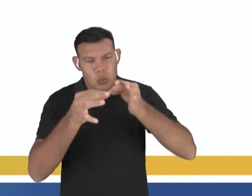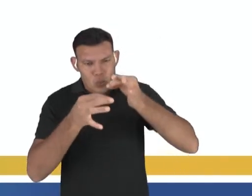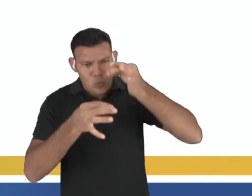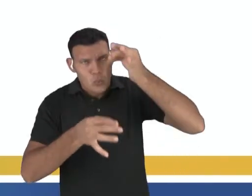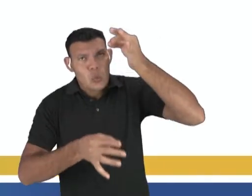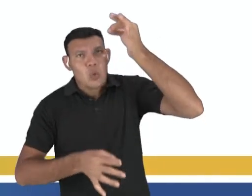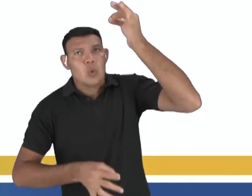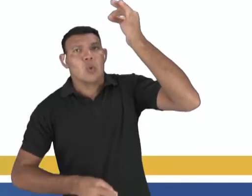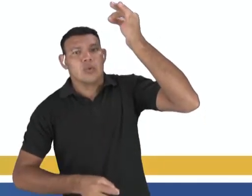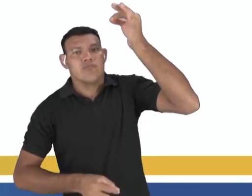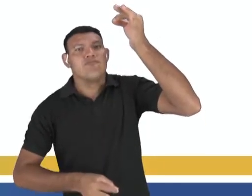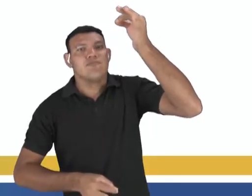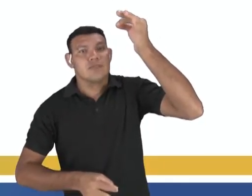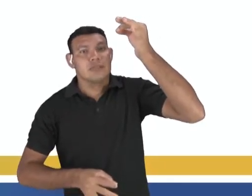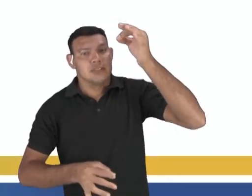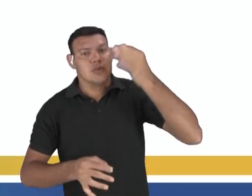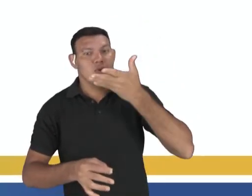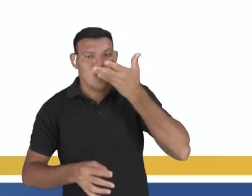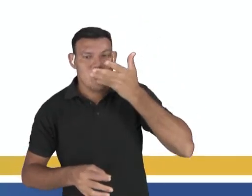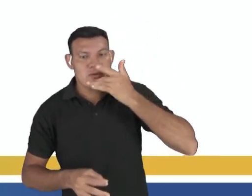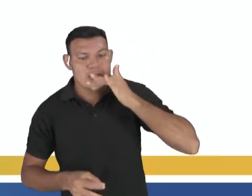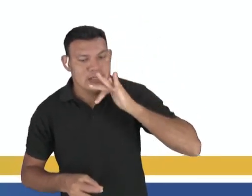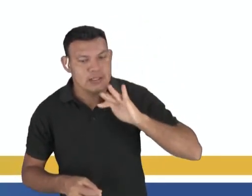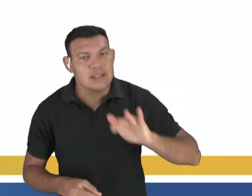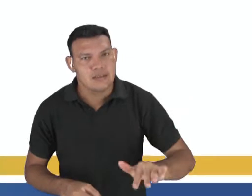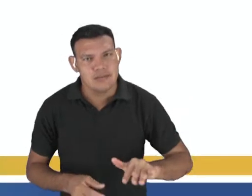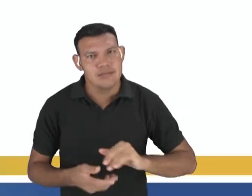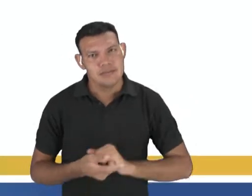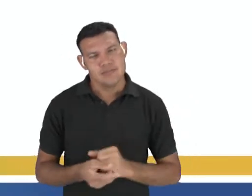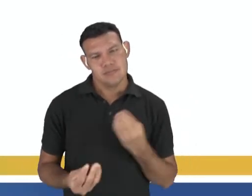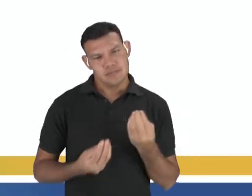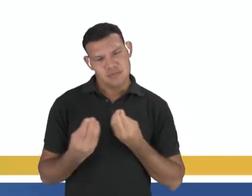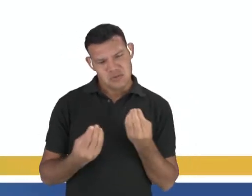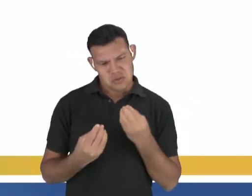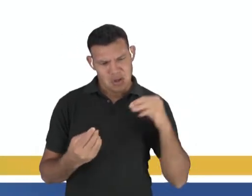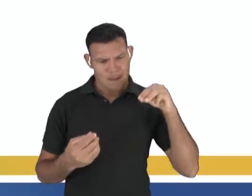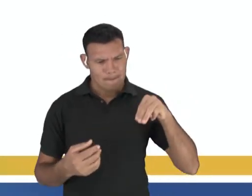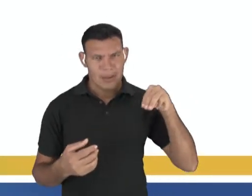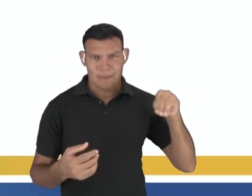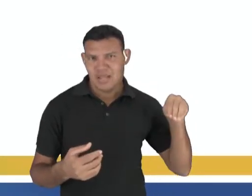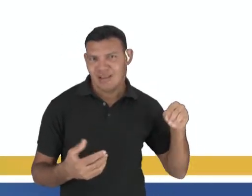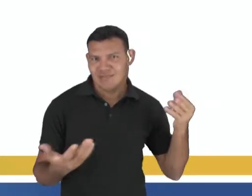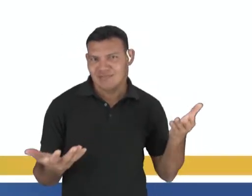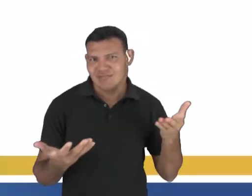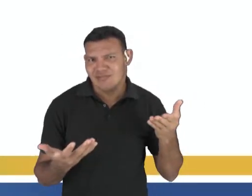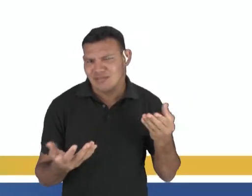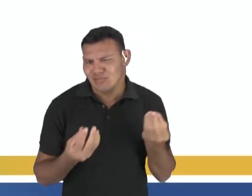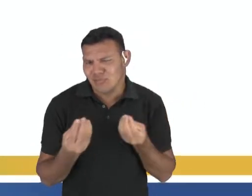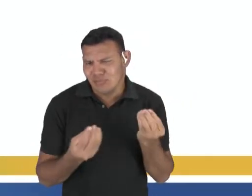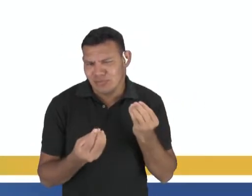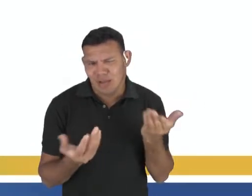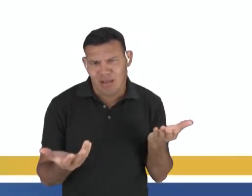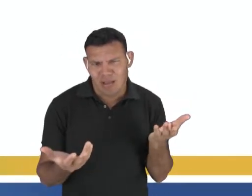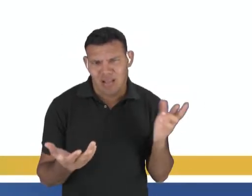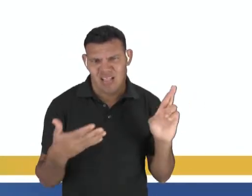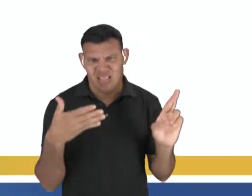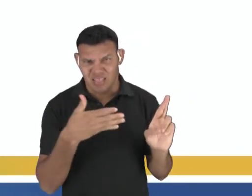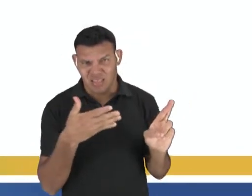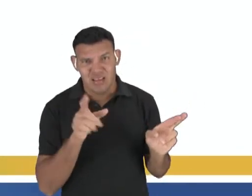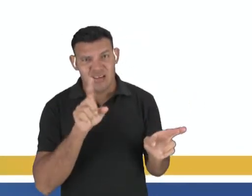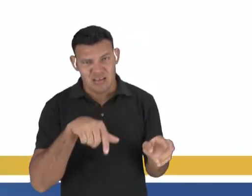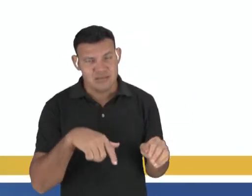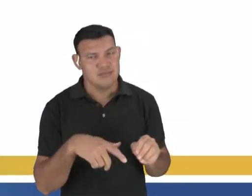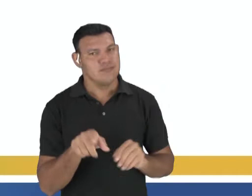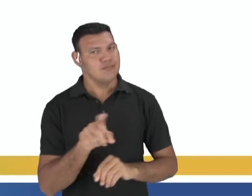a sua medida, a unidade de milímetro é uma unidade, que não se adequa para essa representação. Então, seria